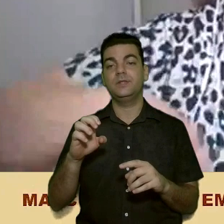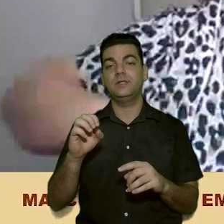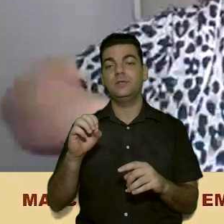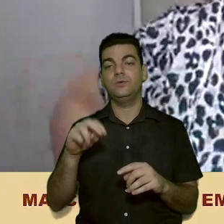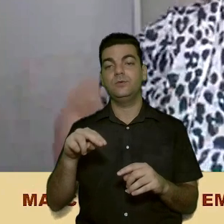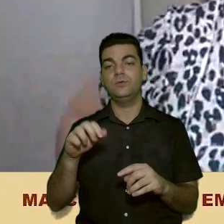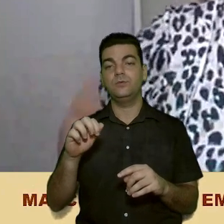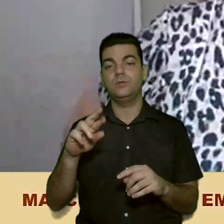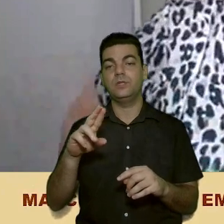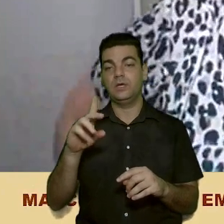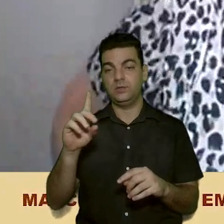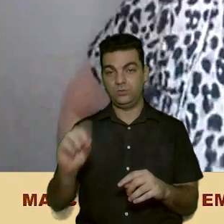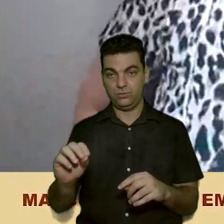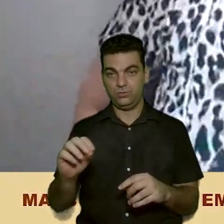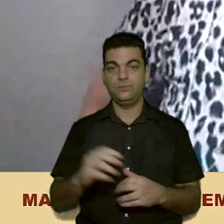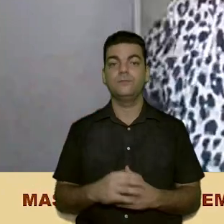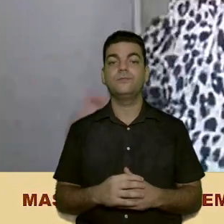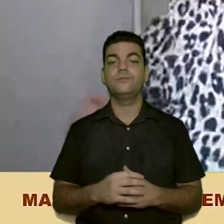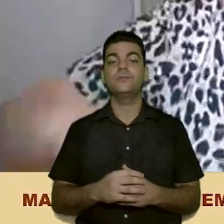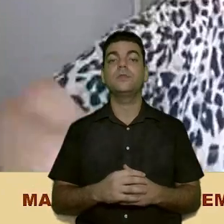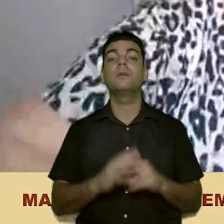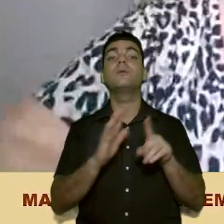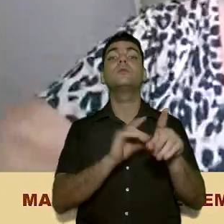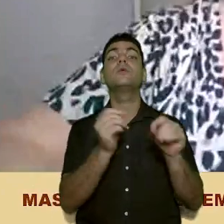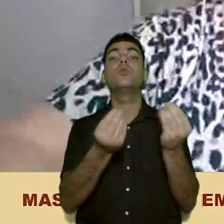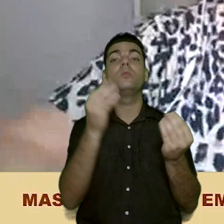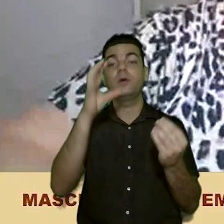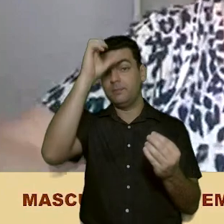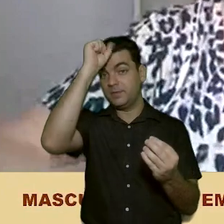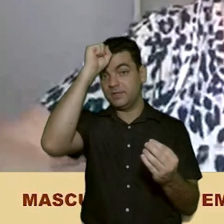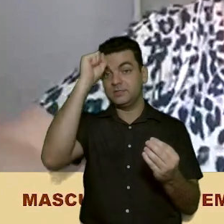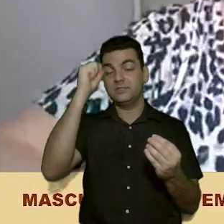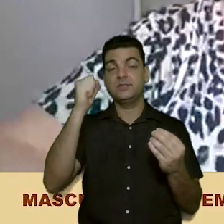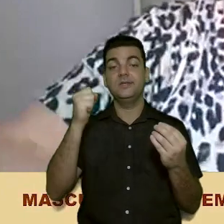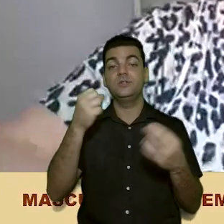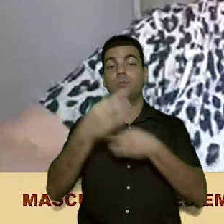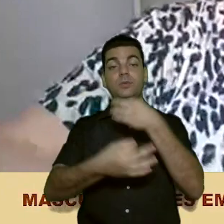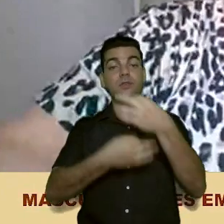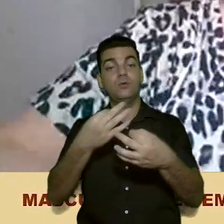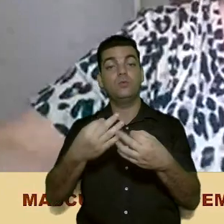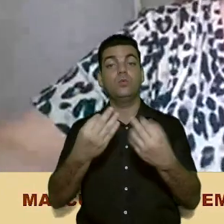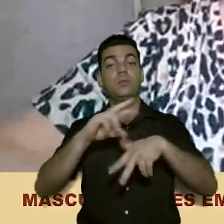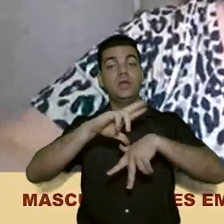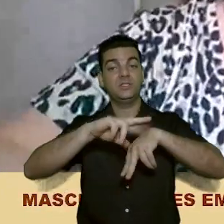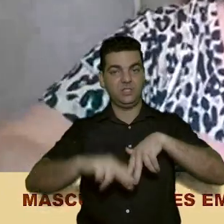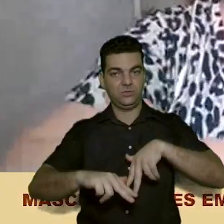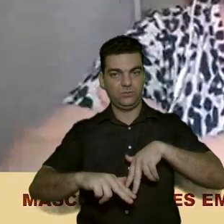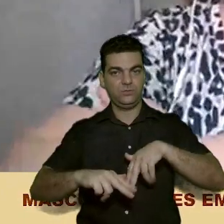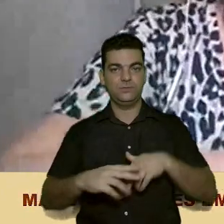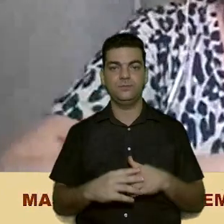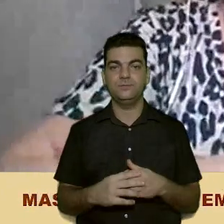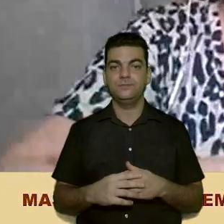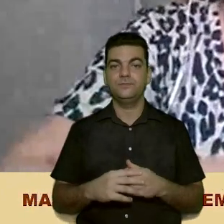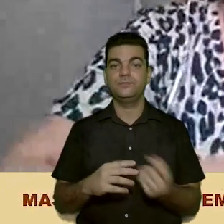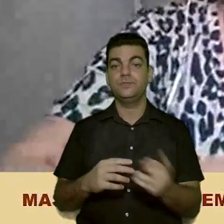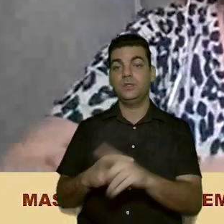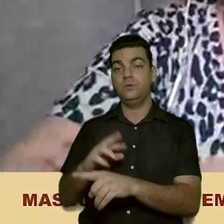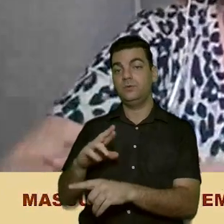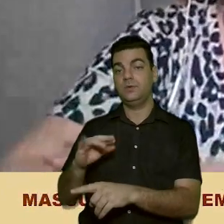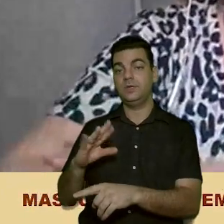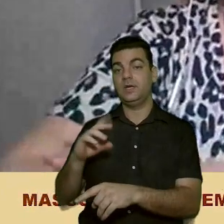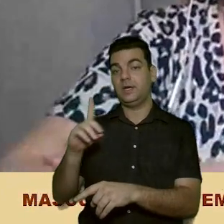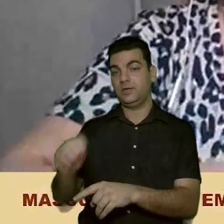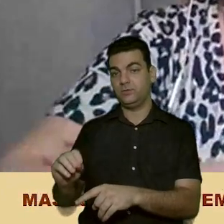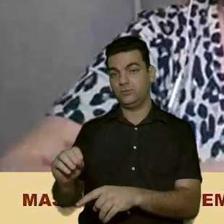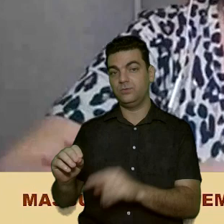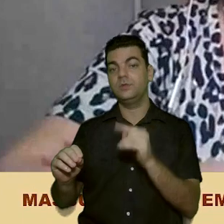federal, e do Leonardo Ribeiro, que fala sobre a questão de aprendizagem de